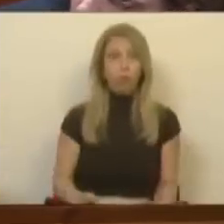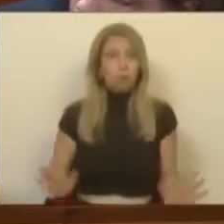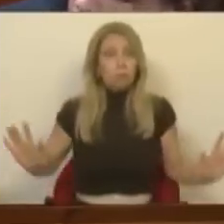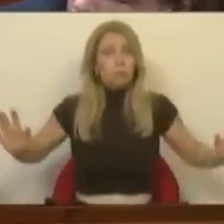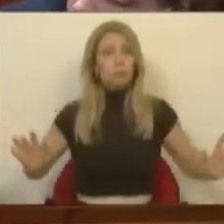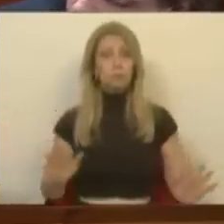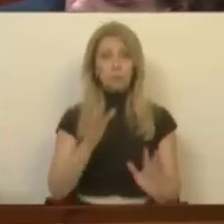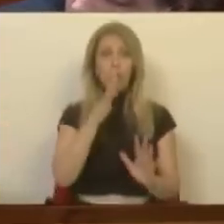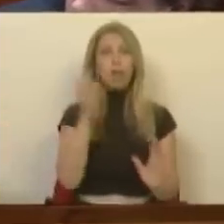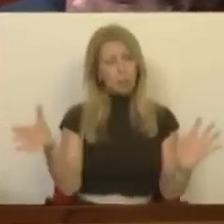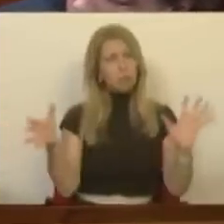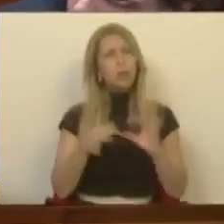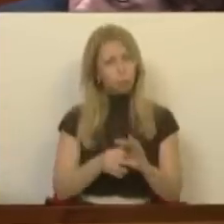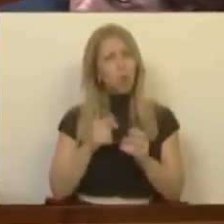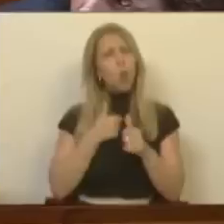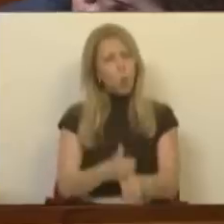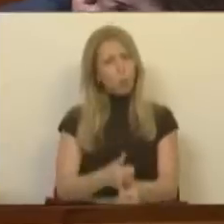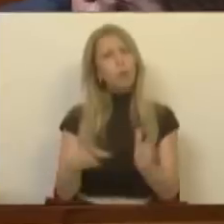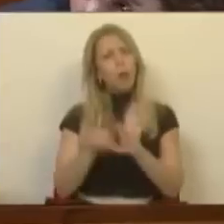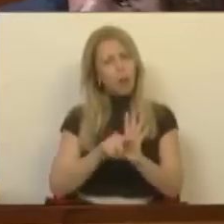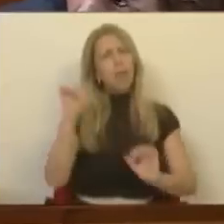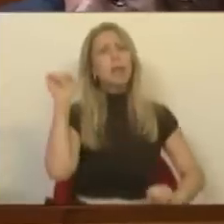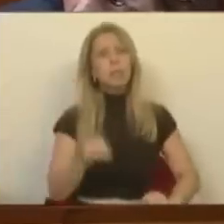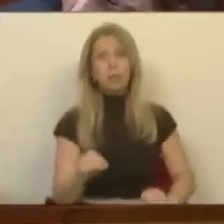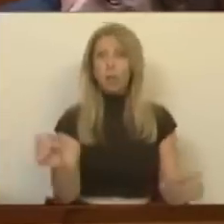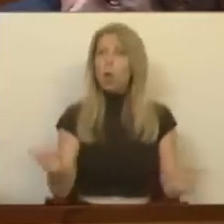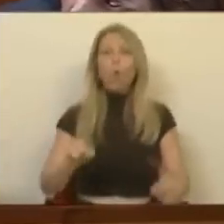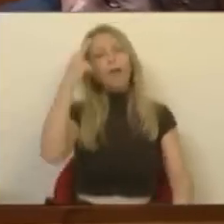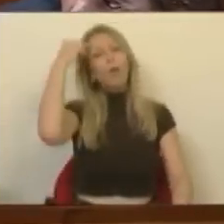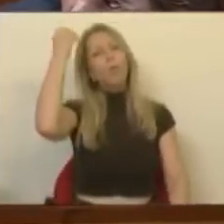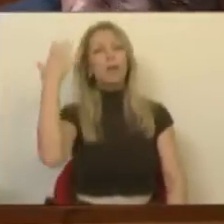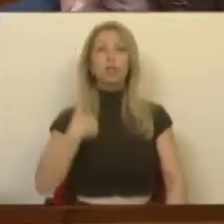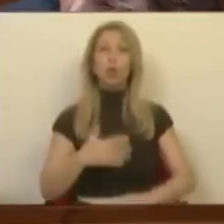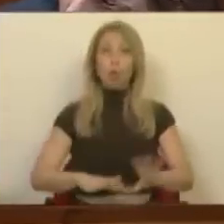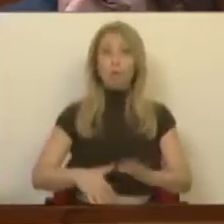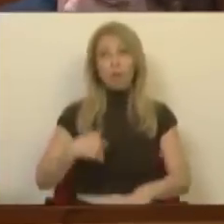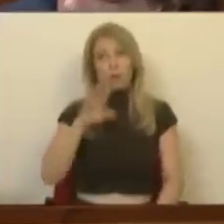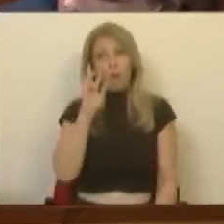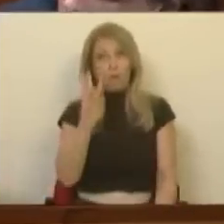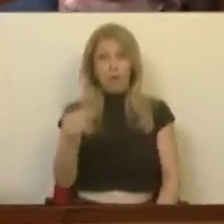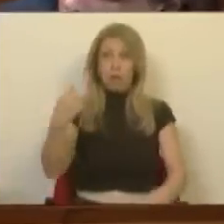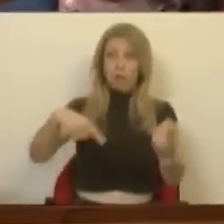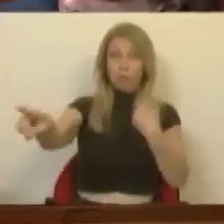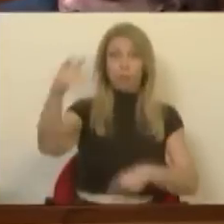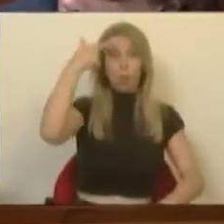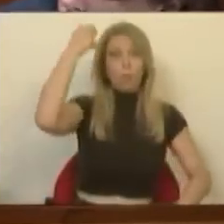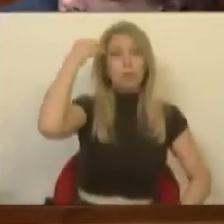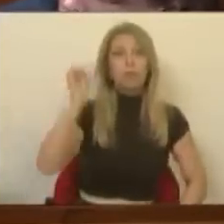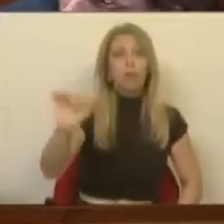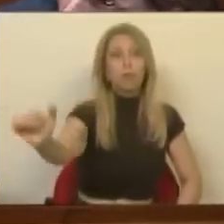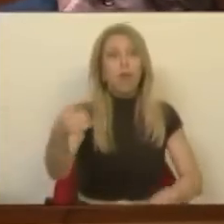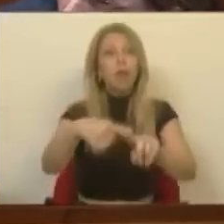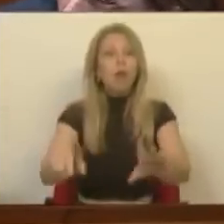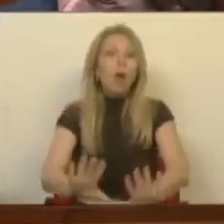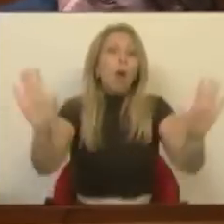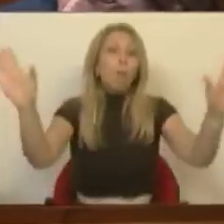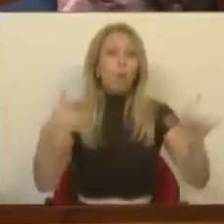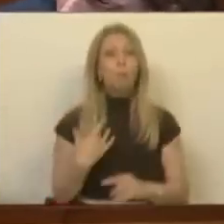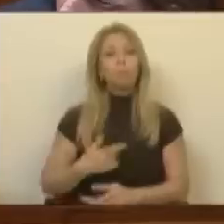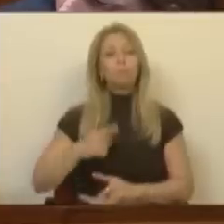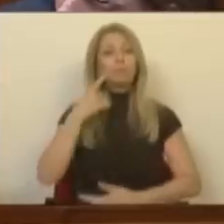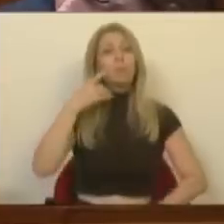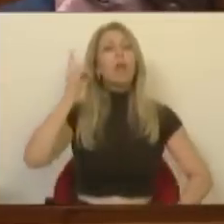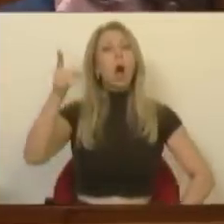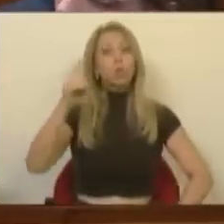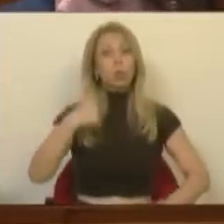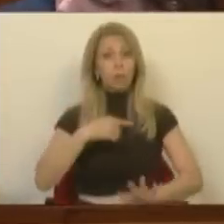coberto da lei não é a interpretação que eu faço não é a sua interpretação bom as autoridades competentes farão a intervenção